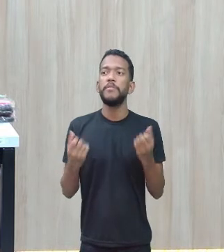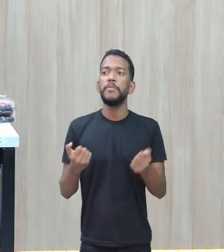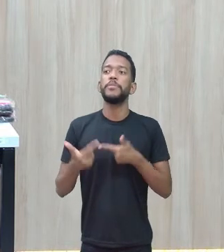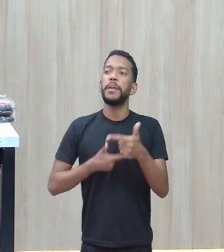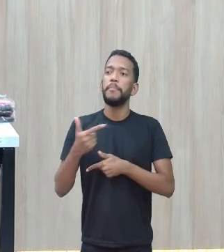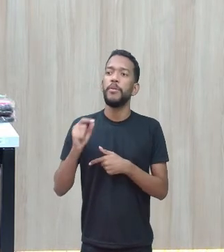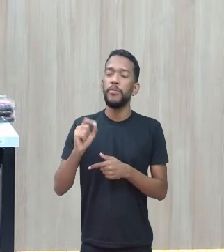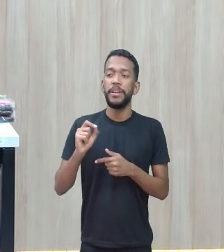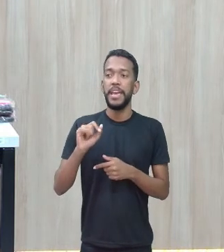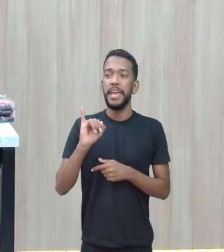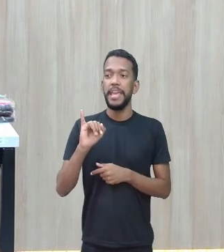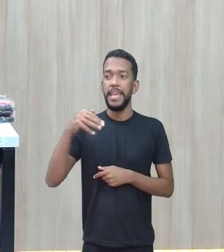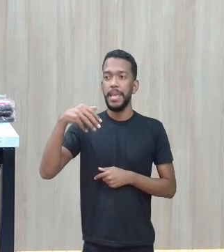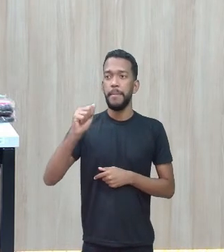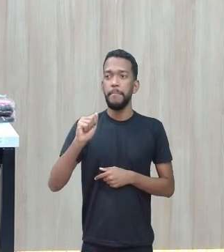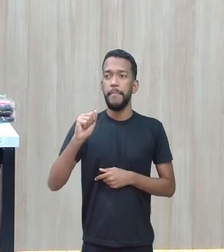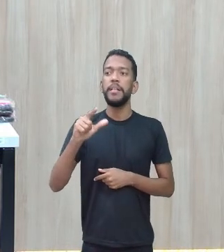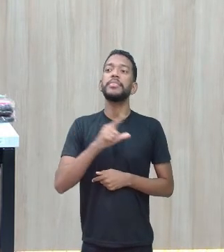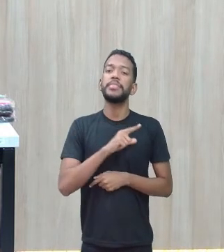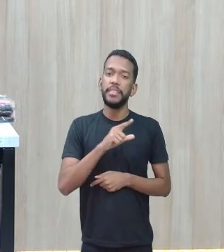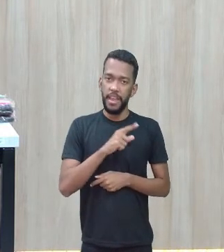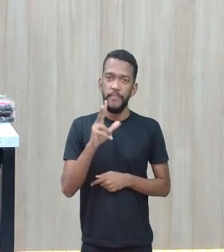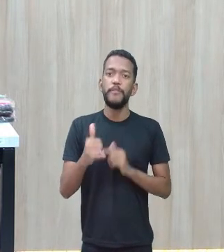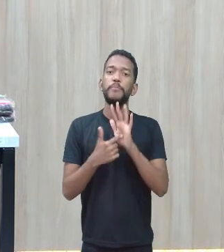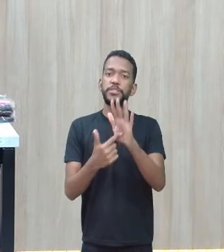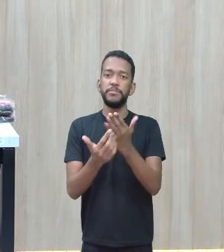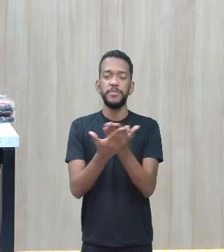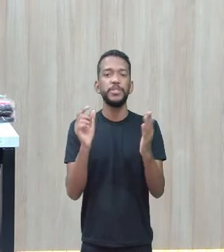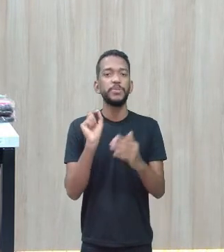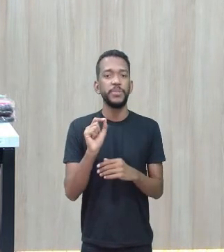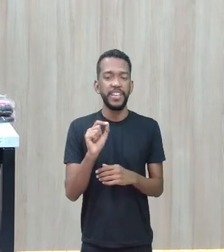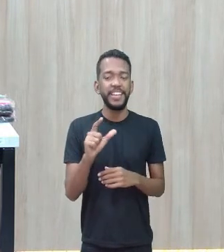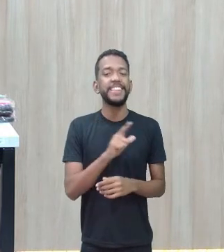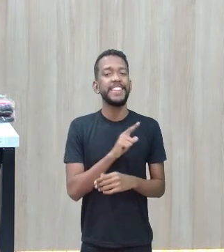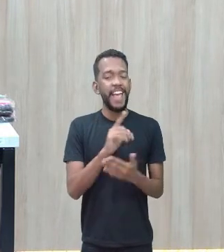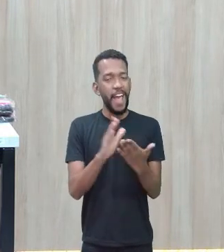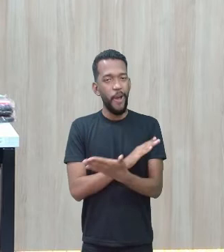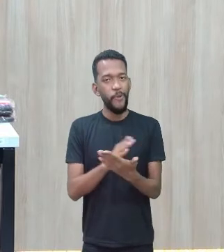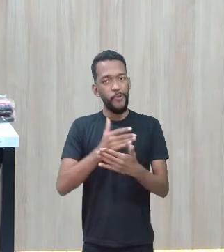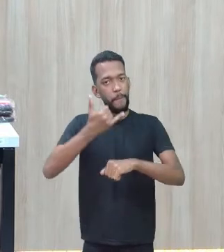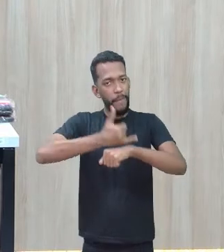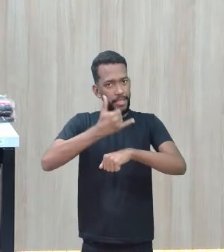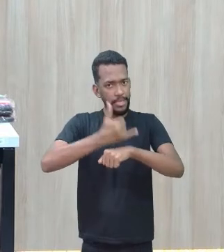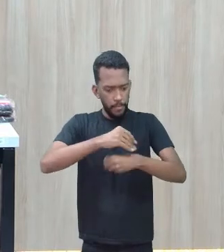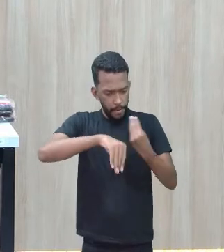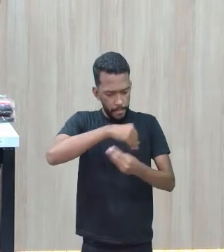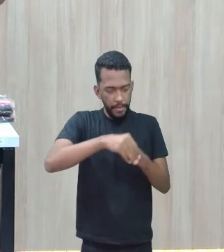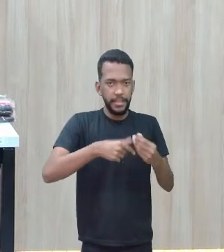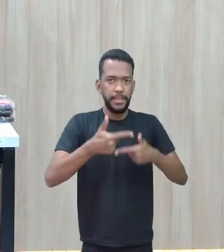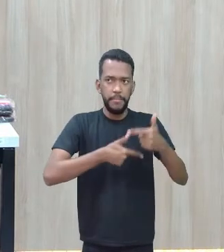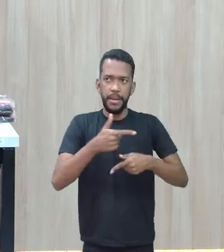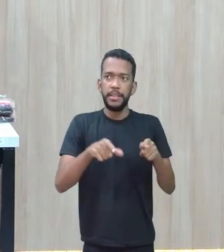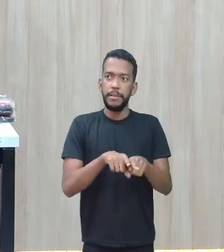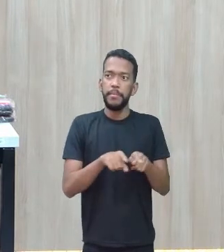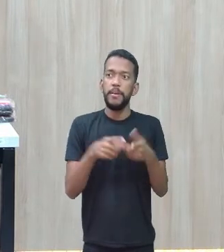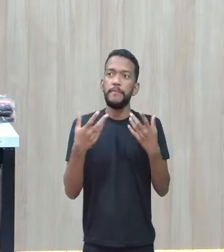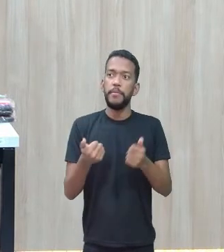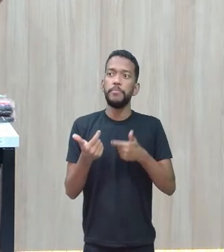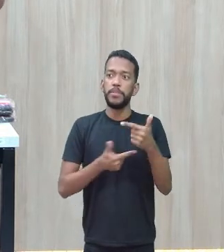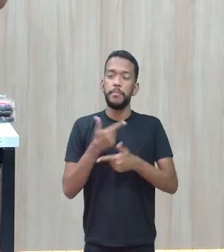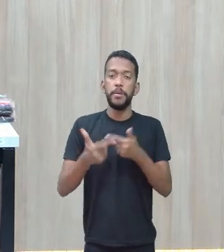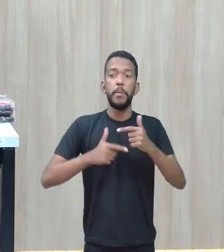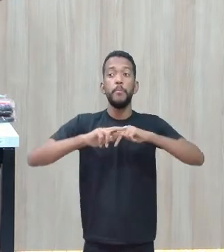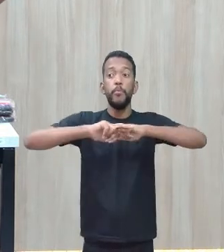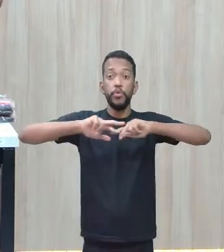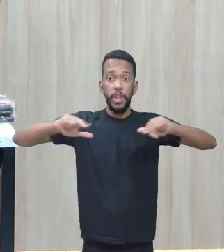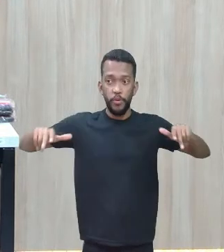com ímã. Eu vou trazer para vocês alguns metais e a gente vai trabalhar com ímã. Vamos trabalhar com